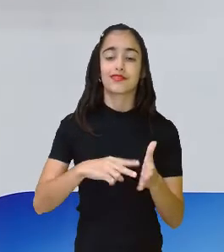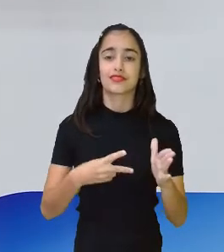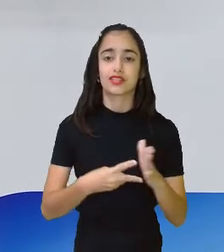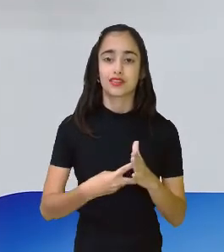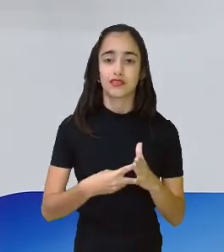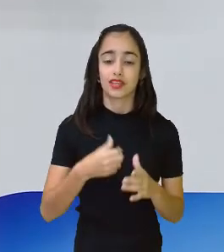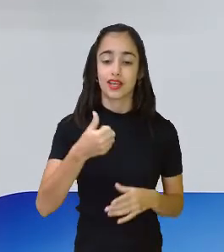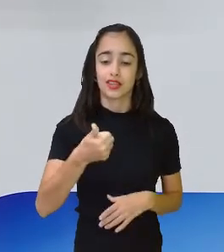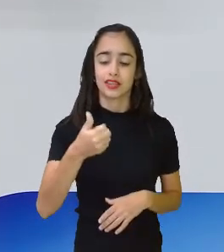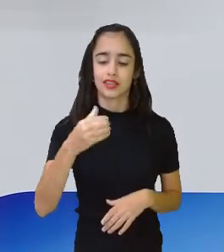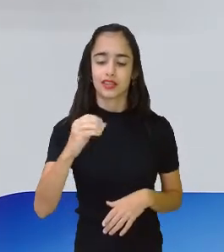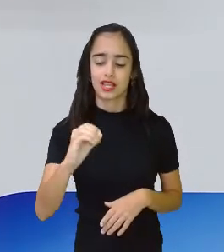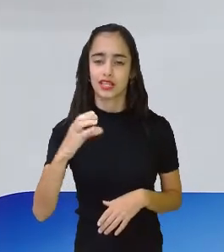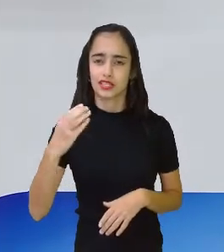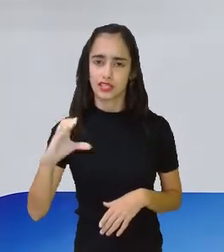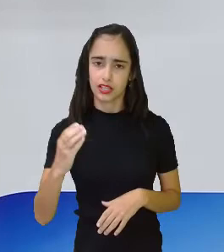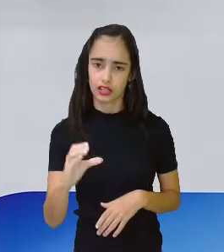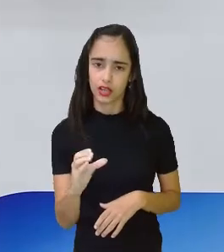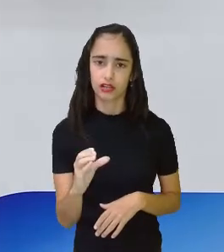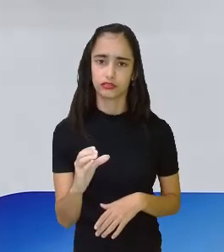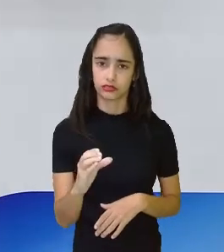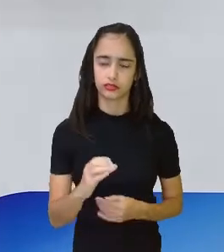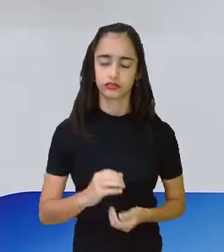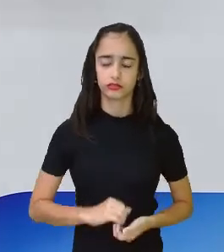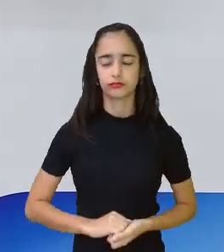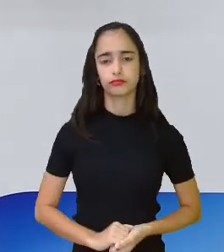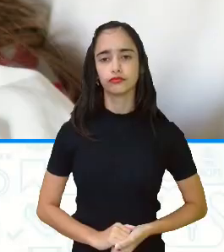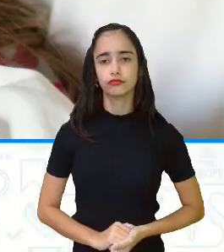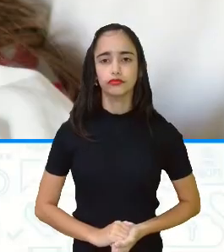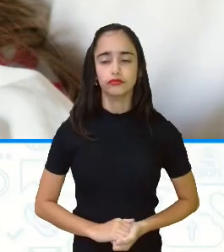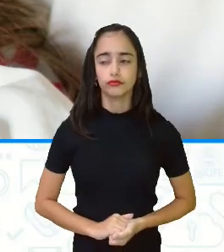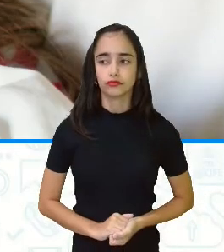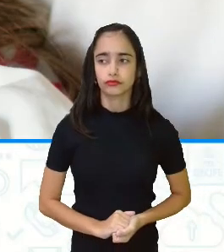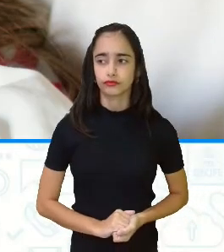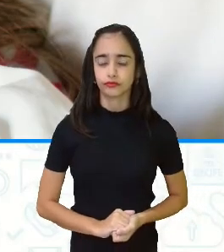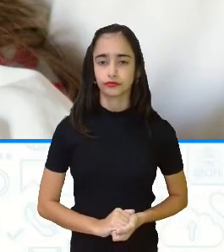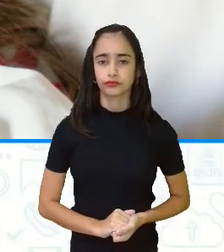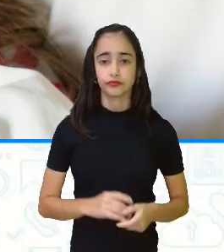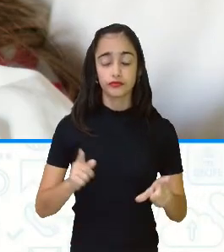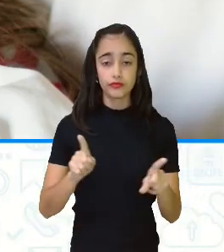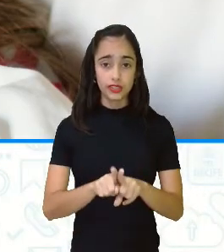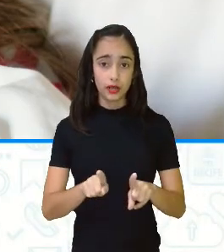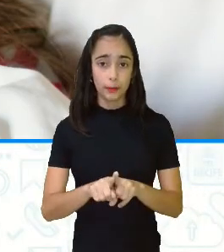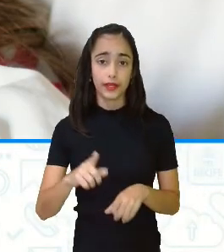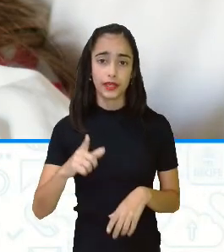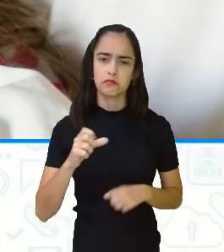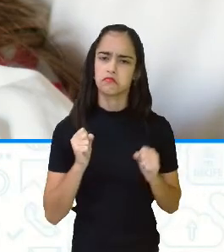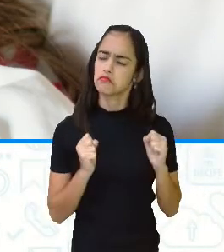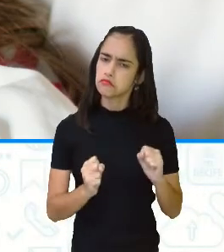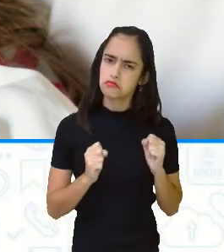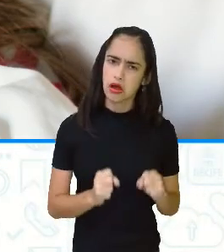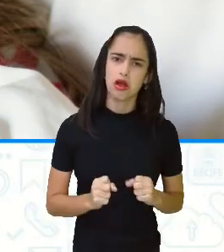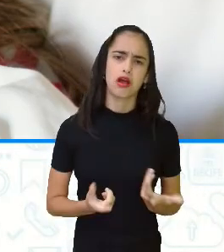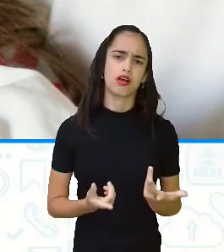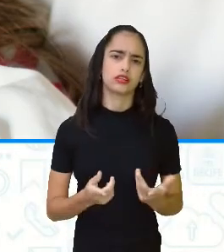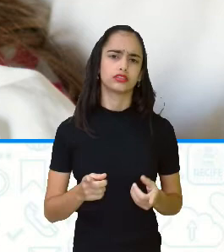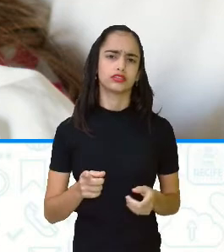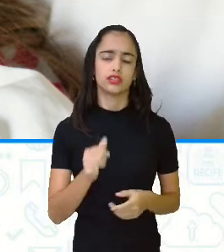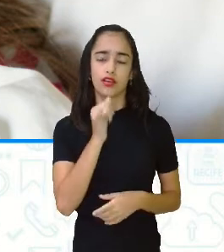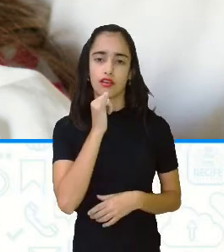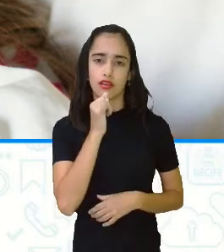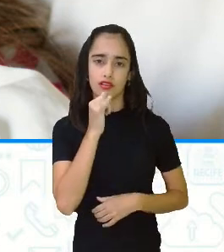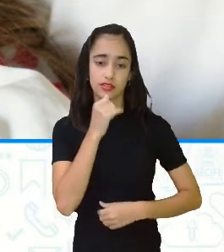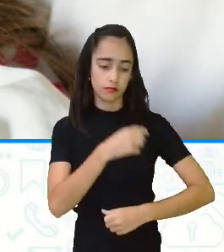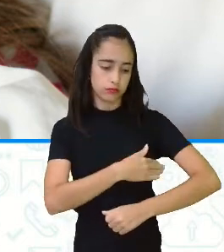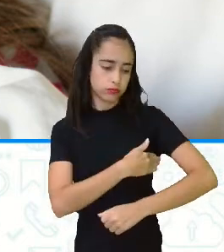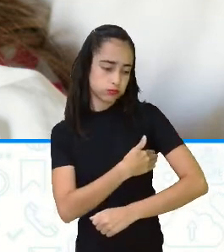dividi, decimais. Eu tenho também, ó, em situações no termômetro, se você prestar atenção, você já teve